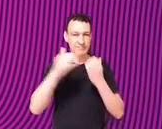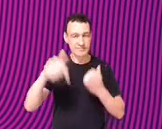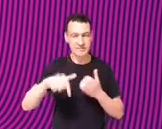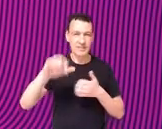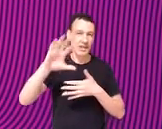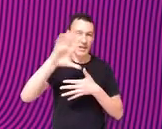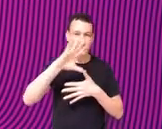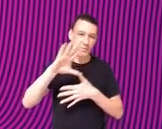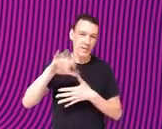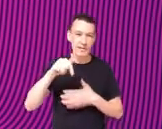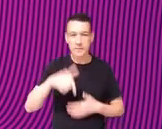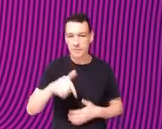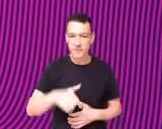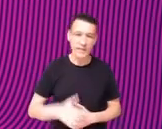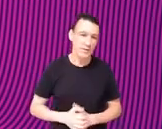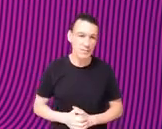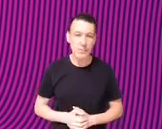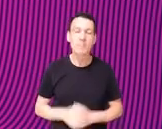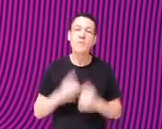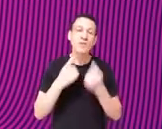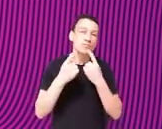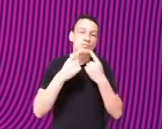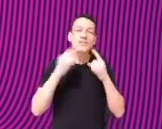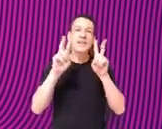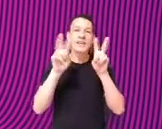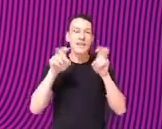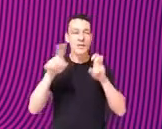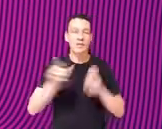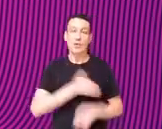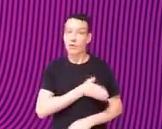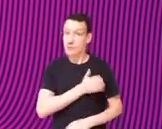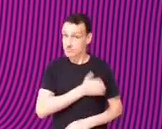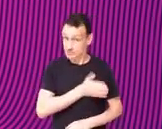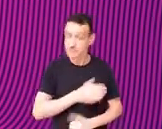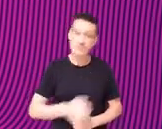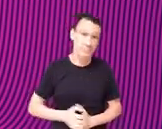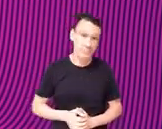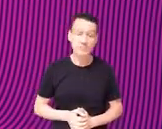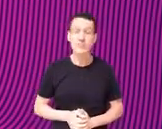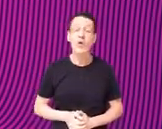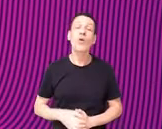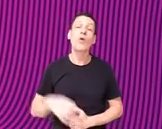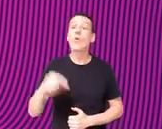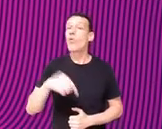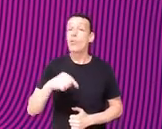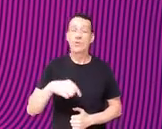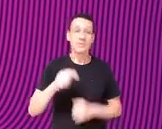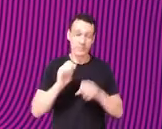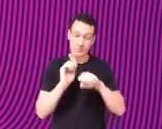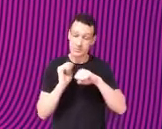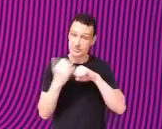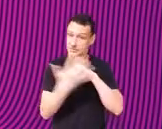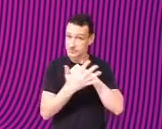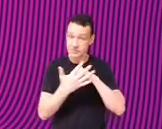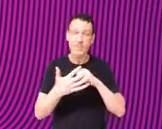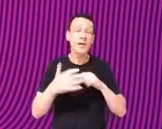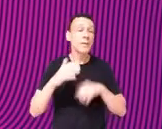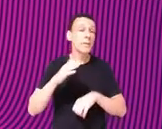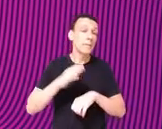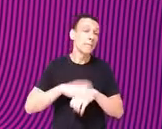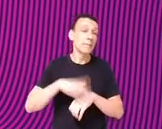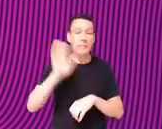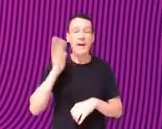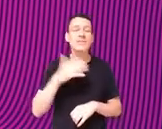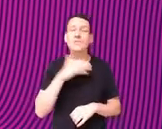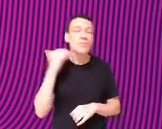se discute a cardiologia. A cardiologia é hoje responsável na pandemia com mais de 320 mil